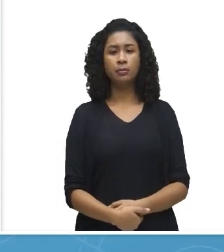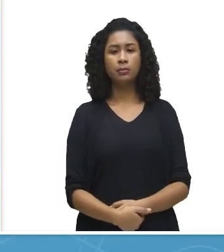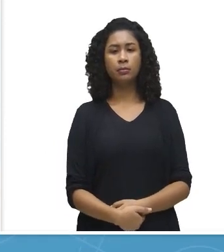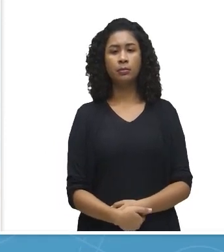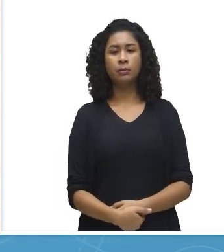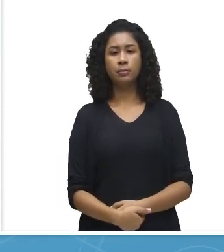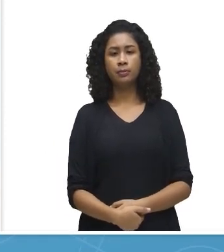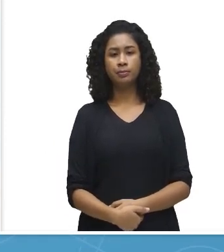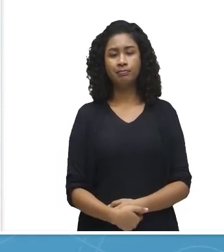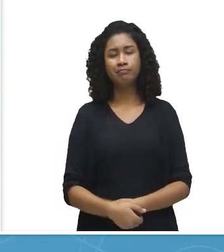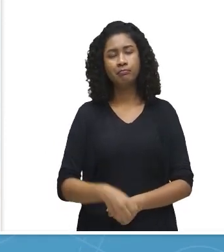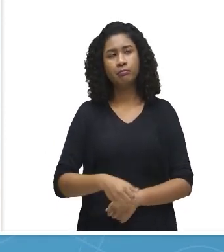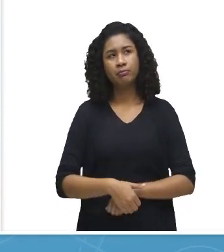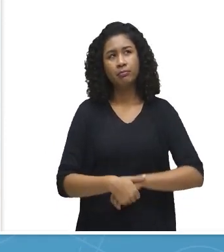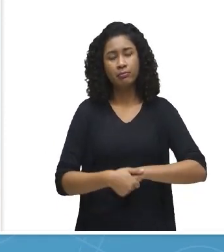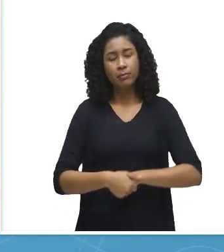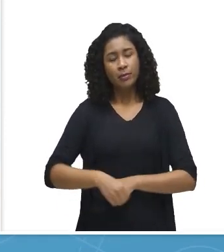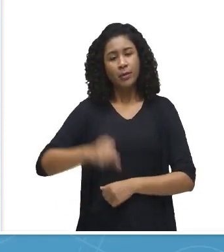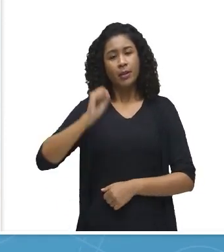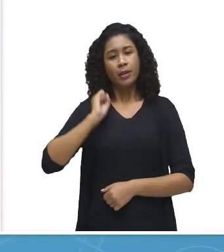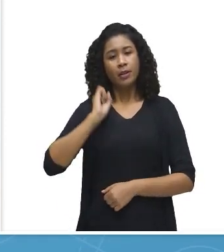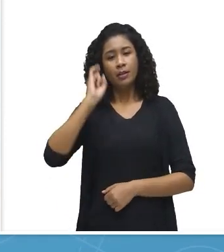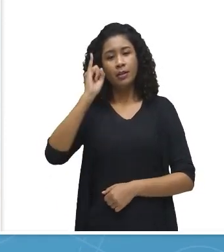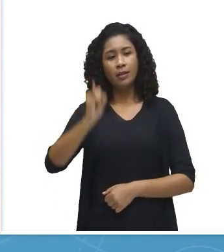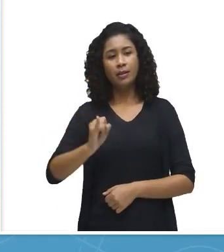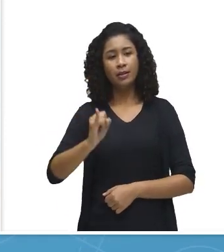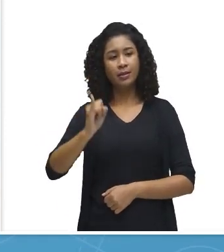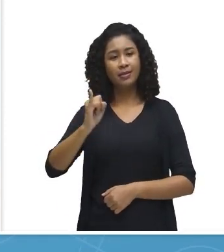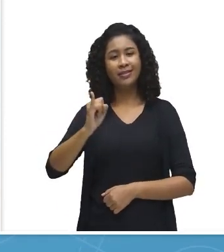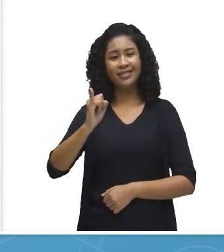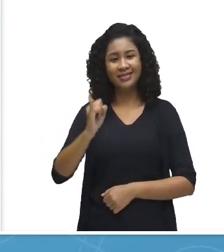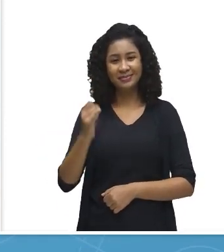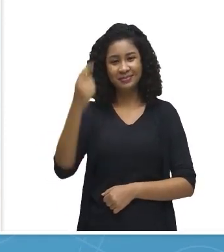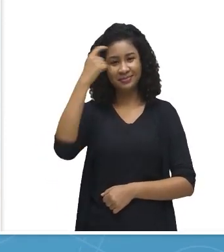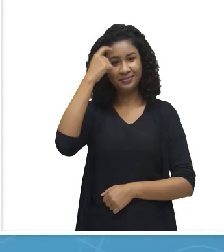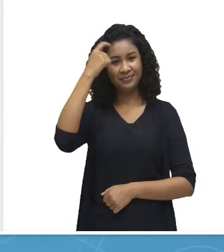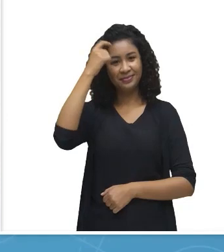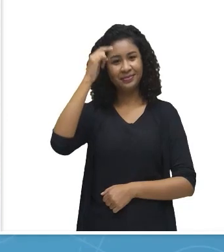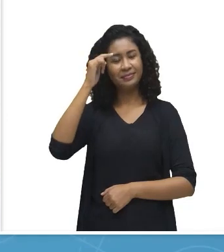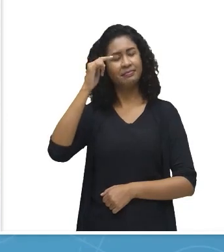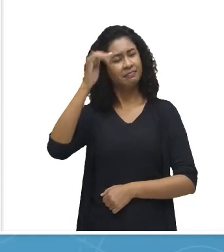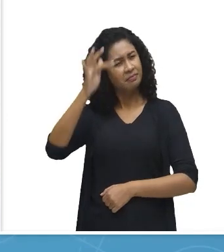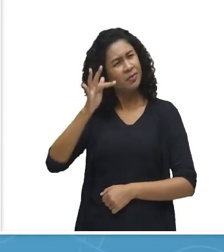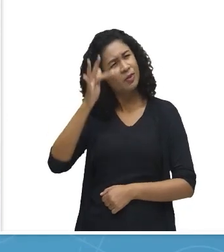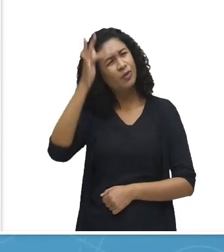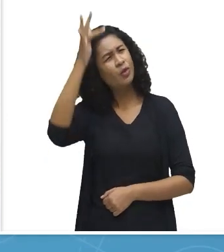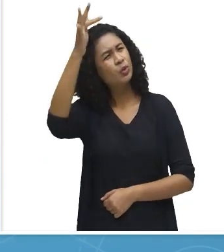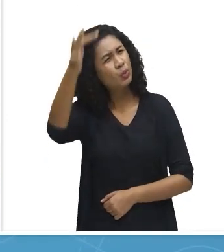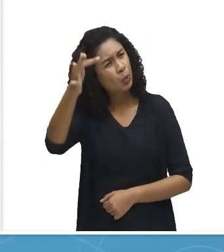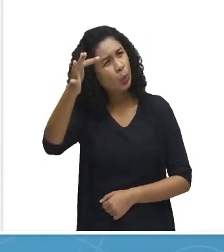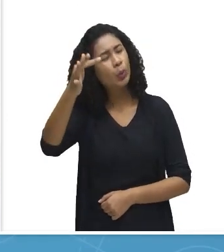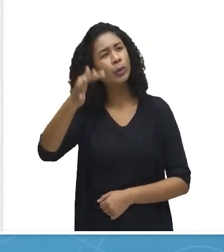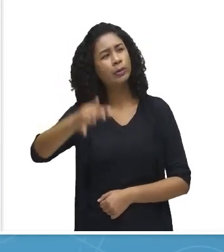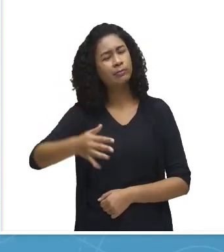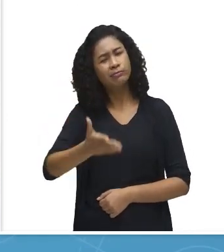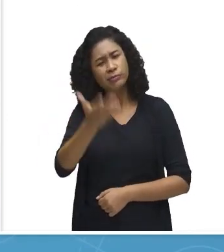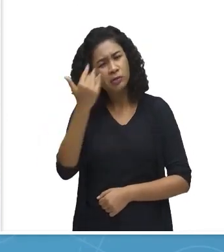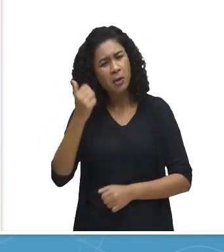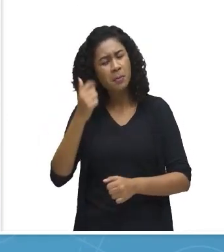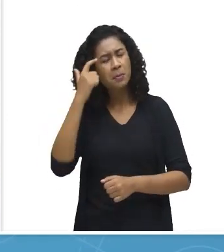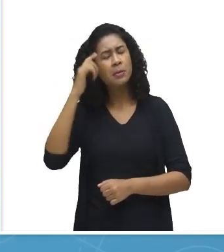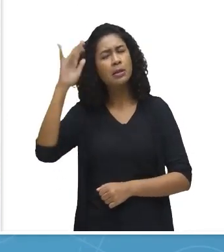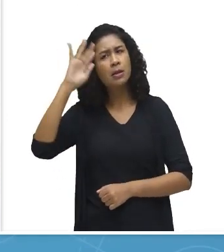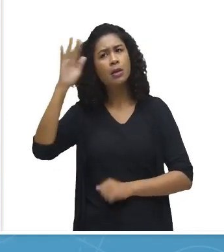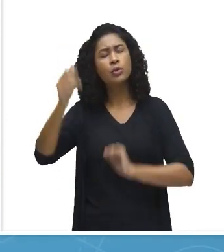Se a gente olhar mais para frente e pensarmos juntos com carinho em relação às características da